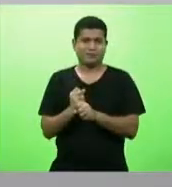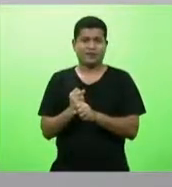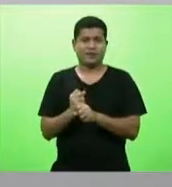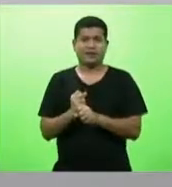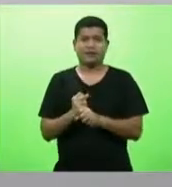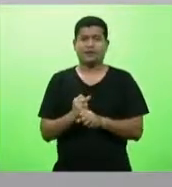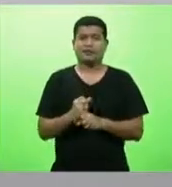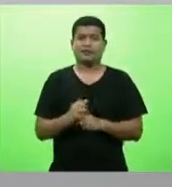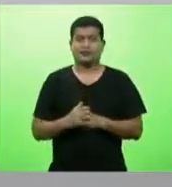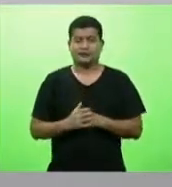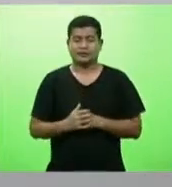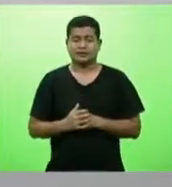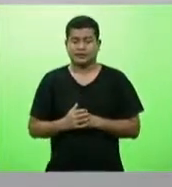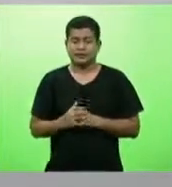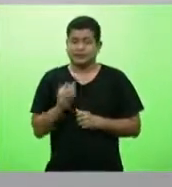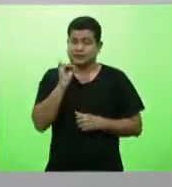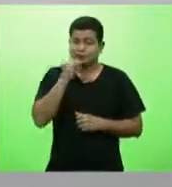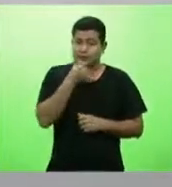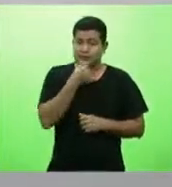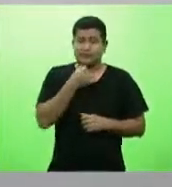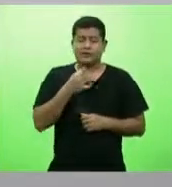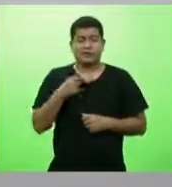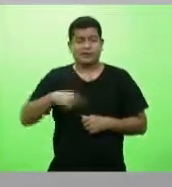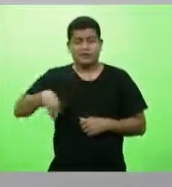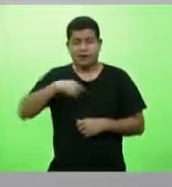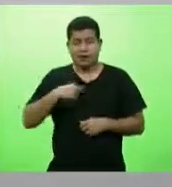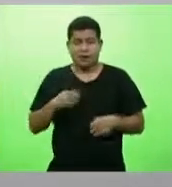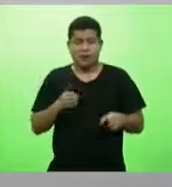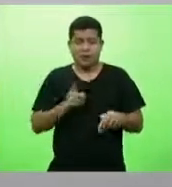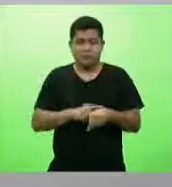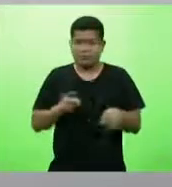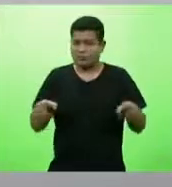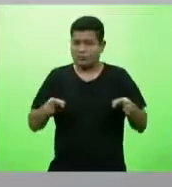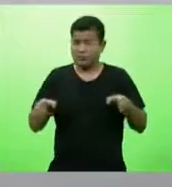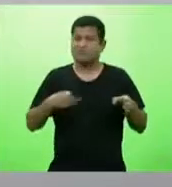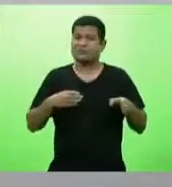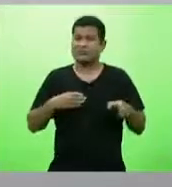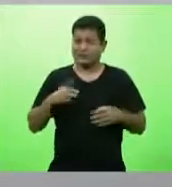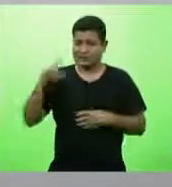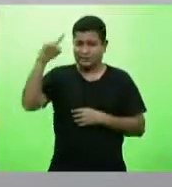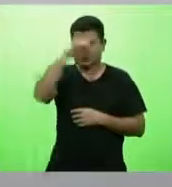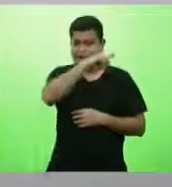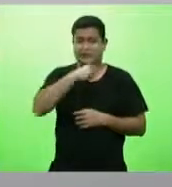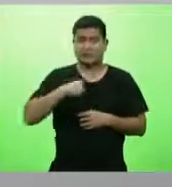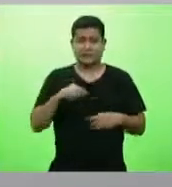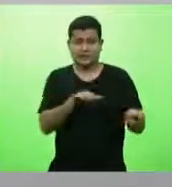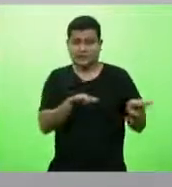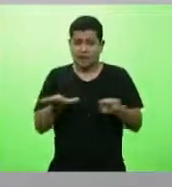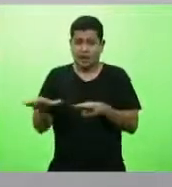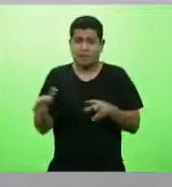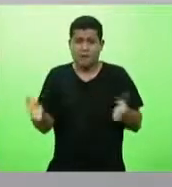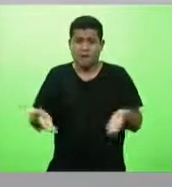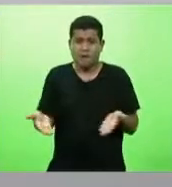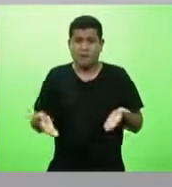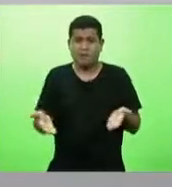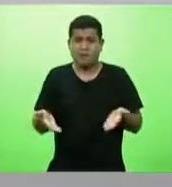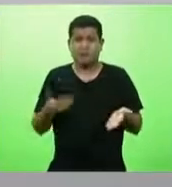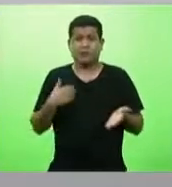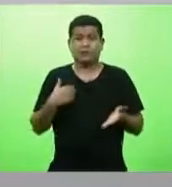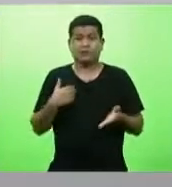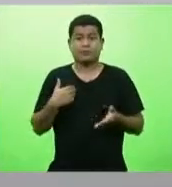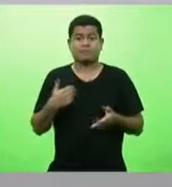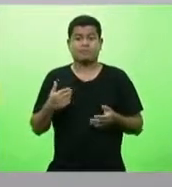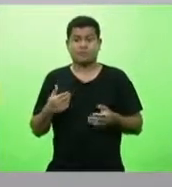infelizmente, vivemos um momento drástico, né? Essa última semana, essa média aqui, na primeira semana